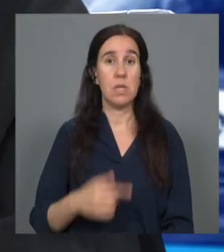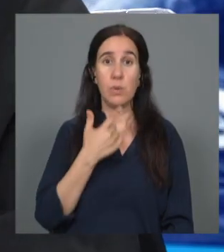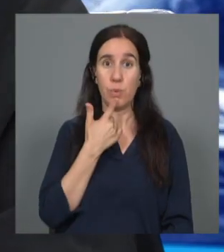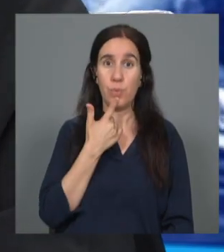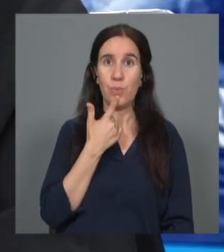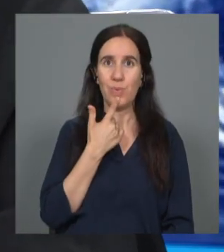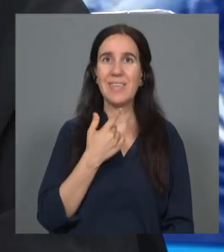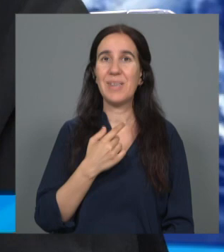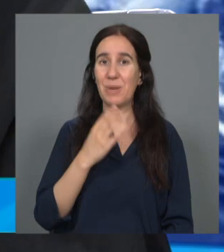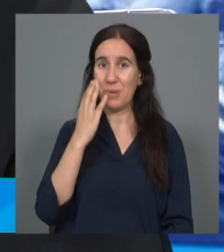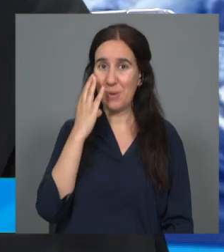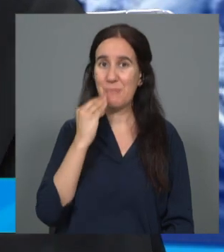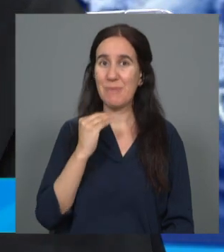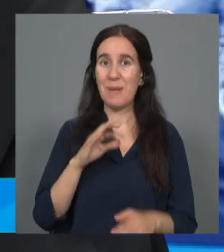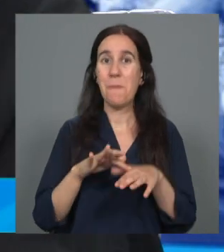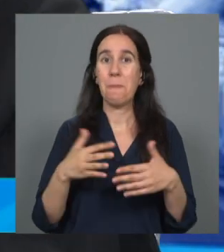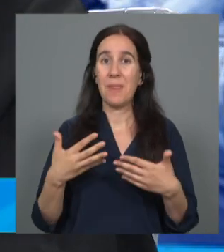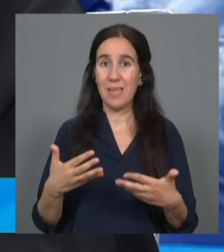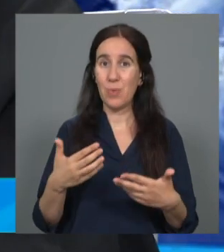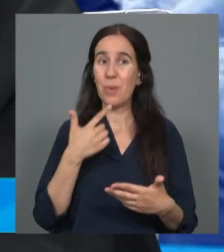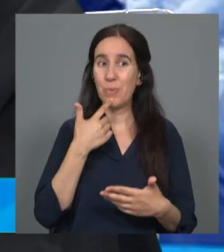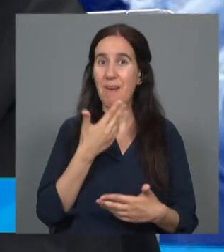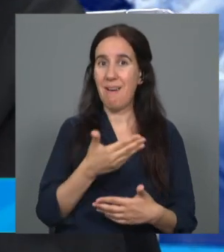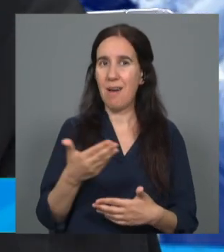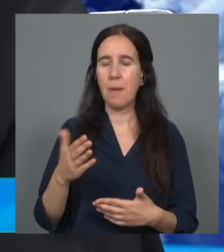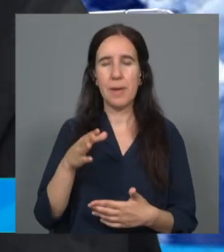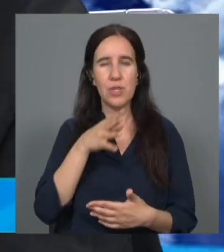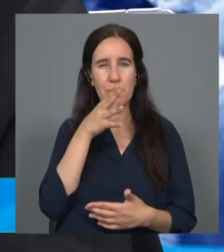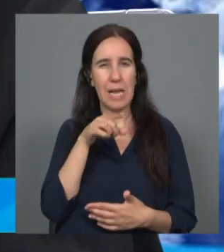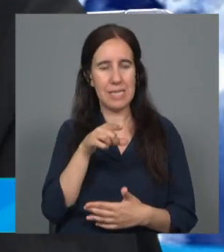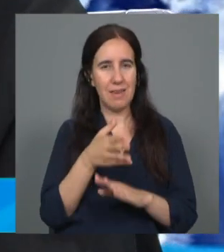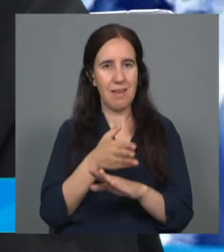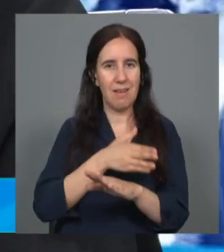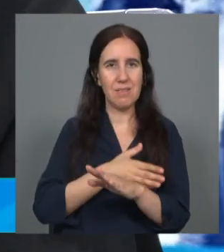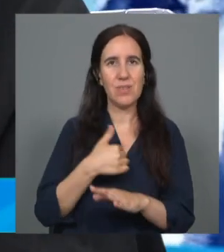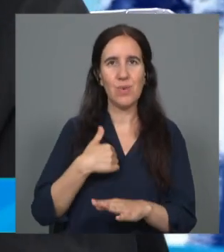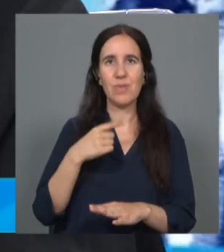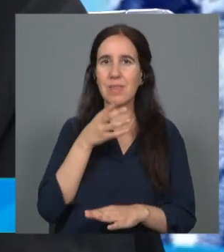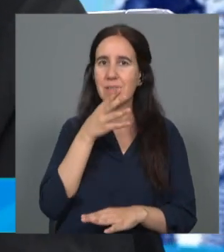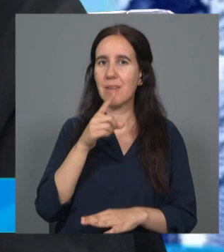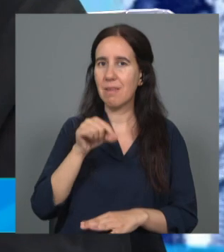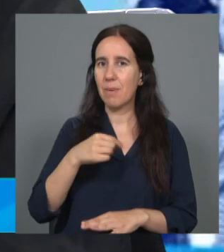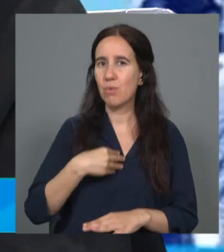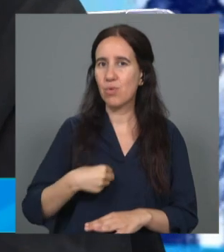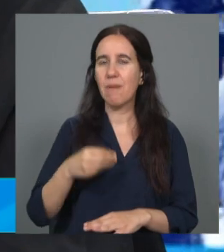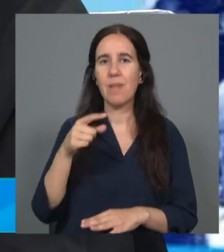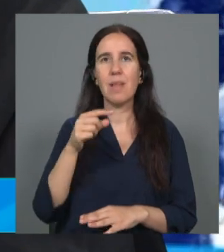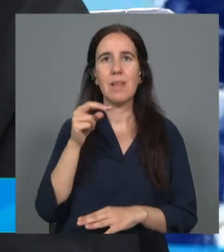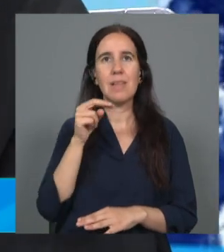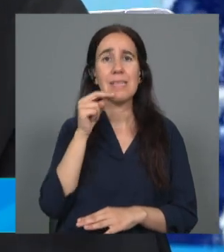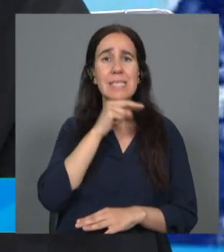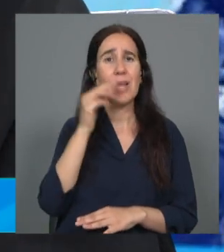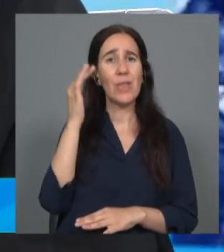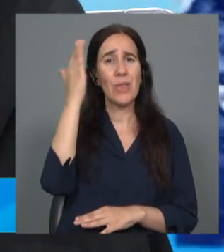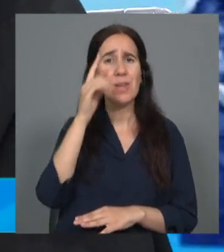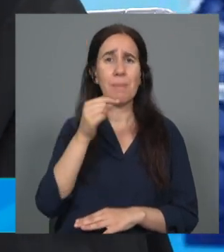que é mesmo de muita atualidade. Mas antes de explicar isto, eu gostaria também de dizer que Santo António é também de Coimbra,